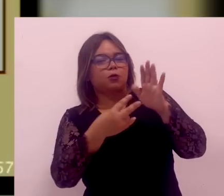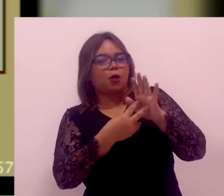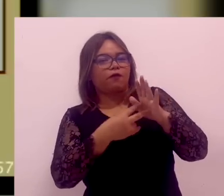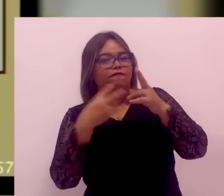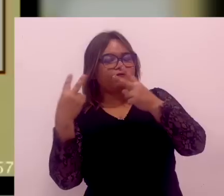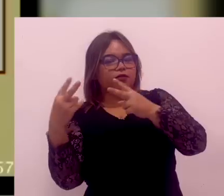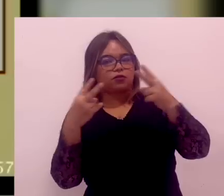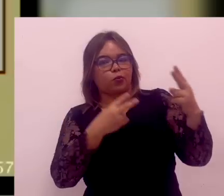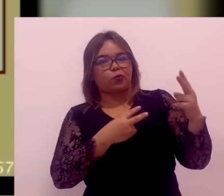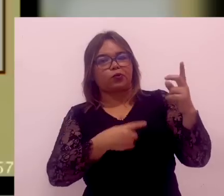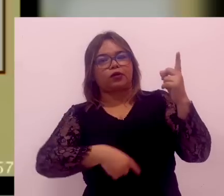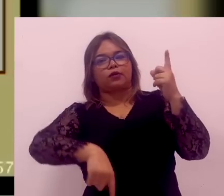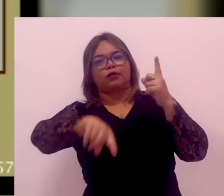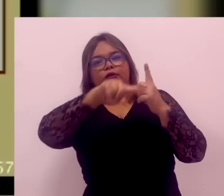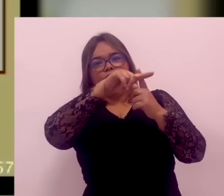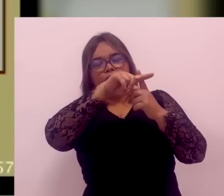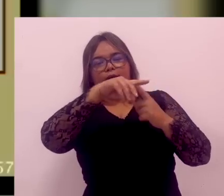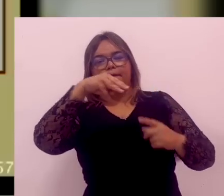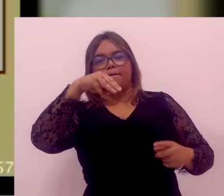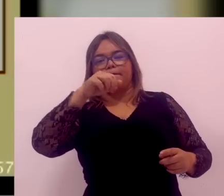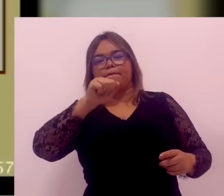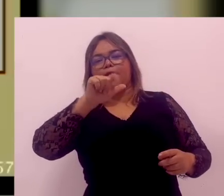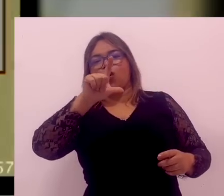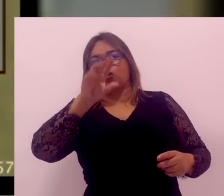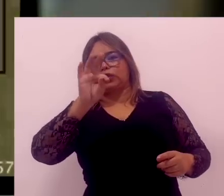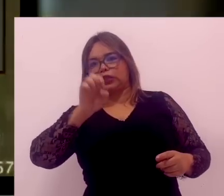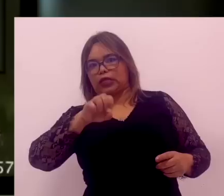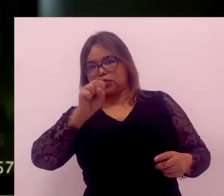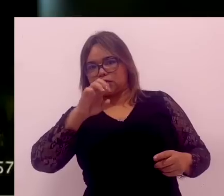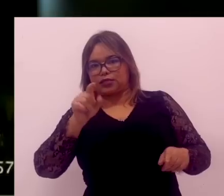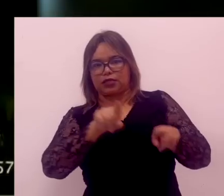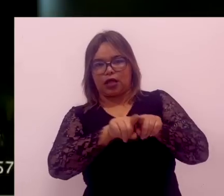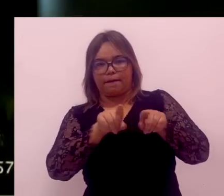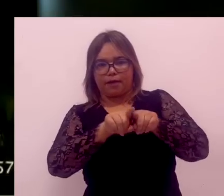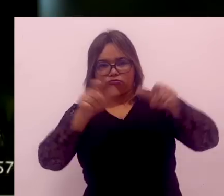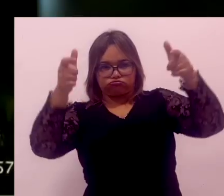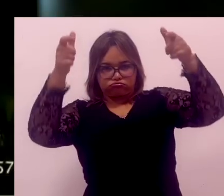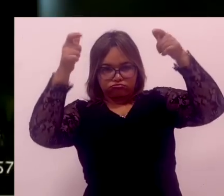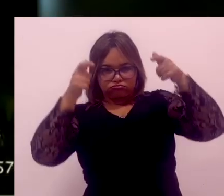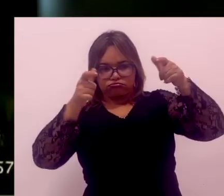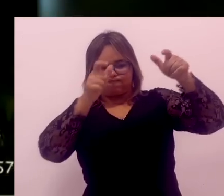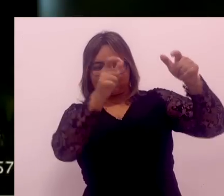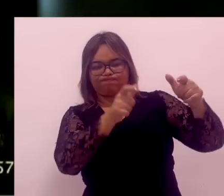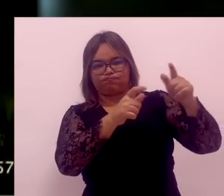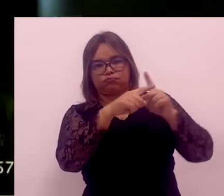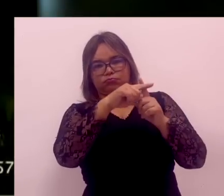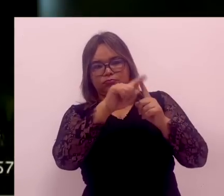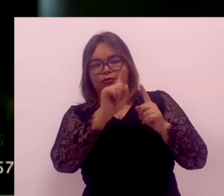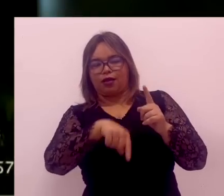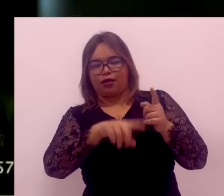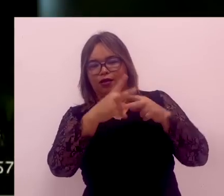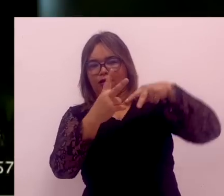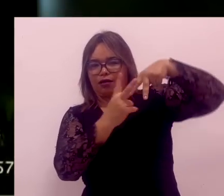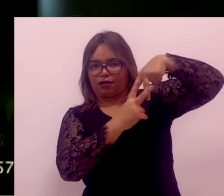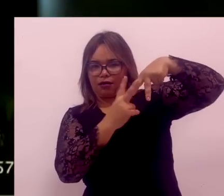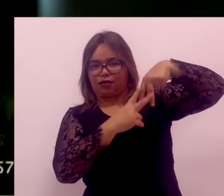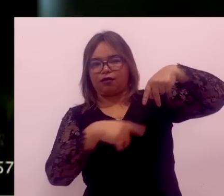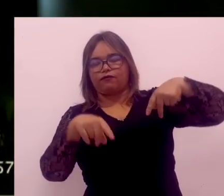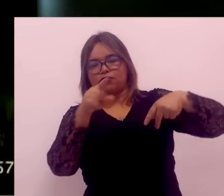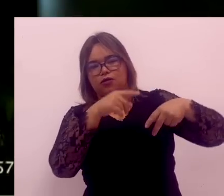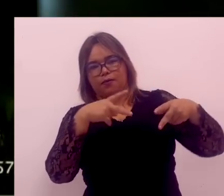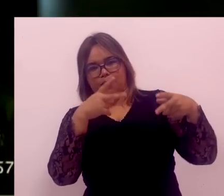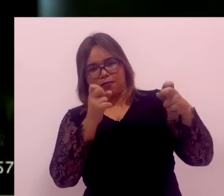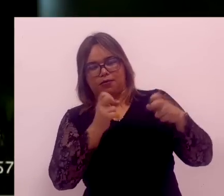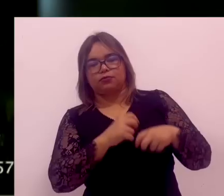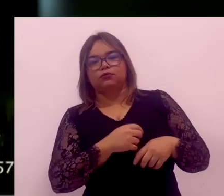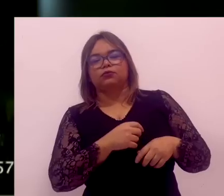são símbolos maçônicos. E você descobrirá este símbolo em muitas igrejas, especialmente em igrejas